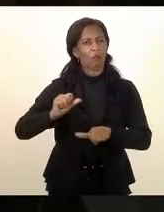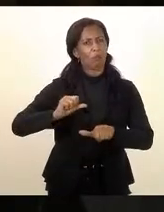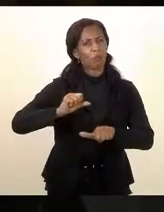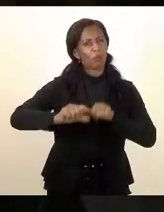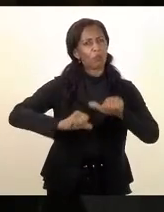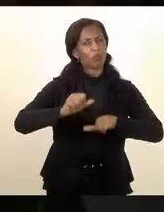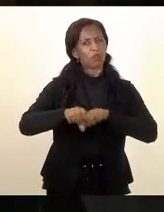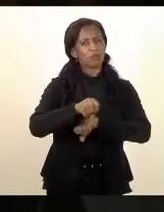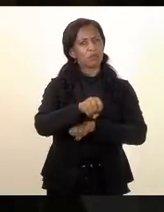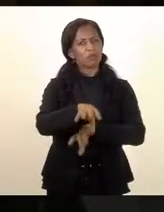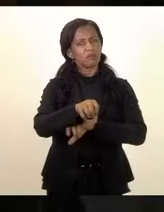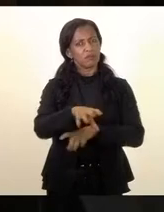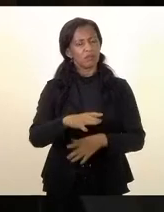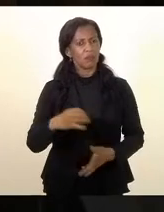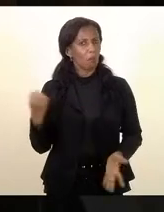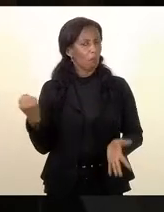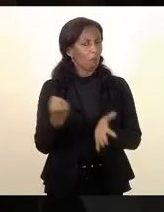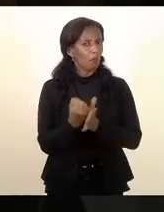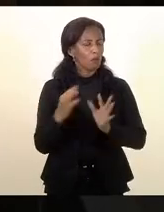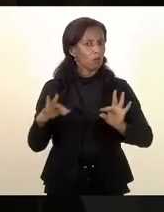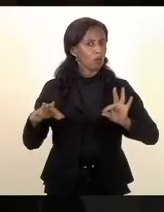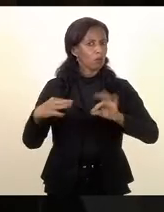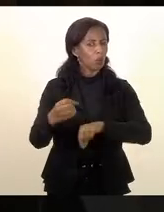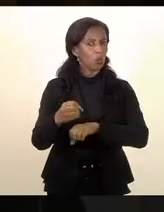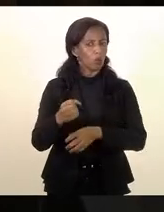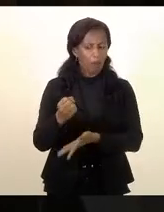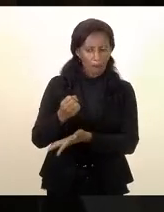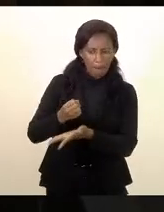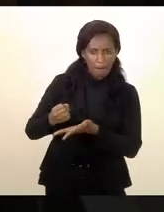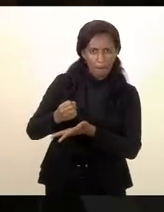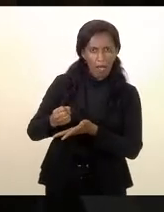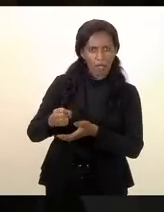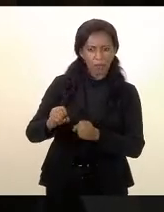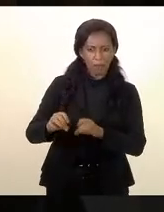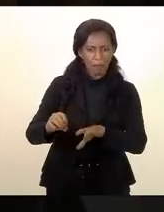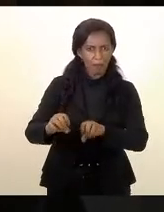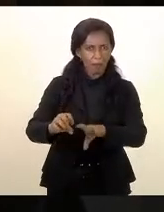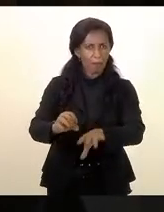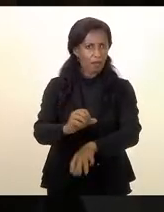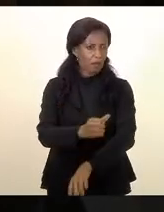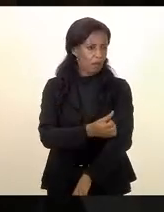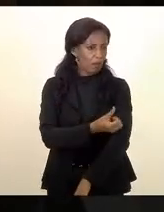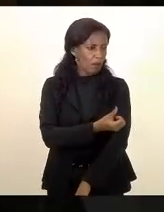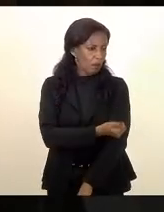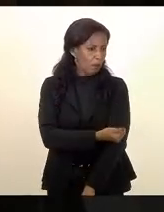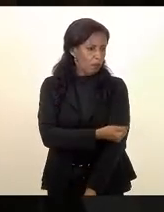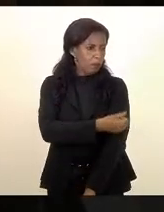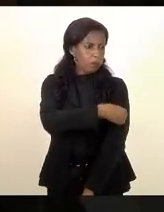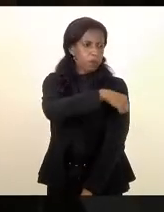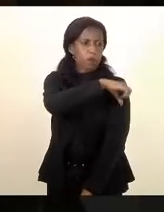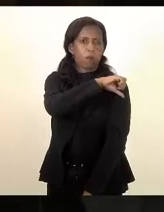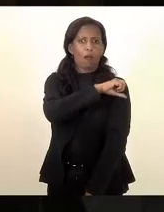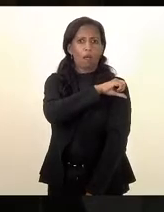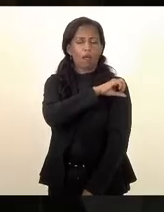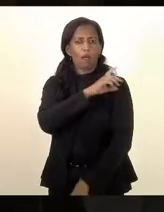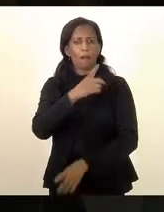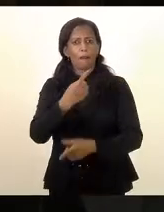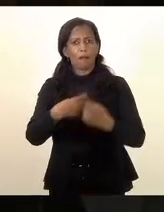que tem um impacto sobre toda a educação básica mais especificamente voltada para o ensino médio